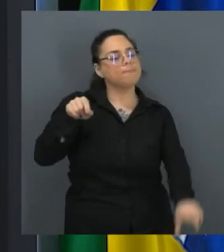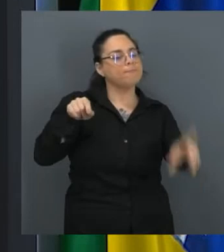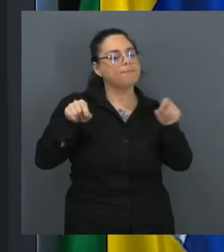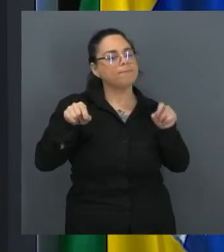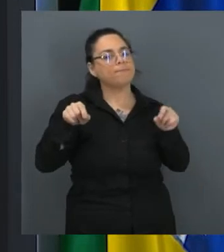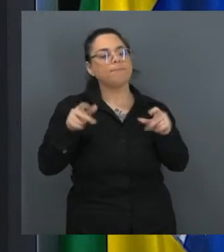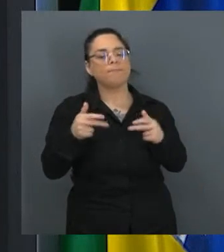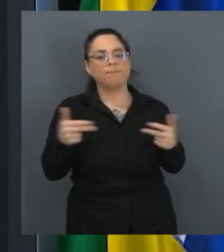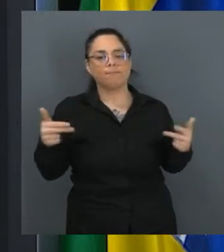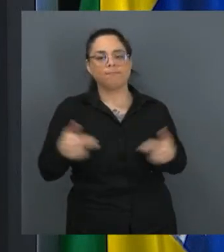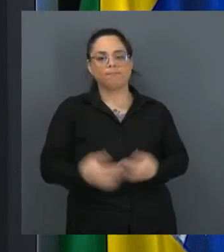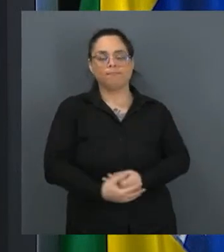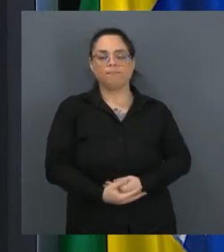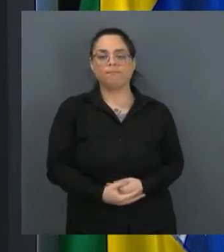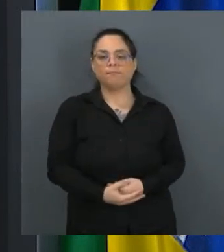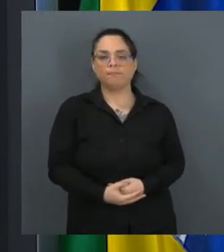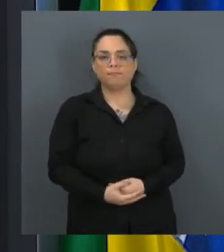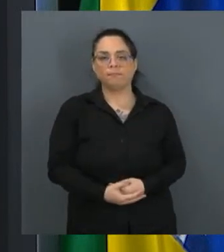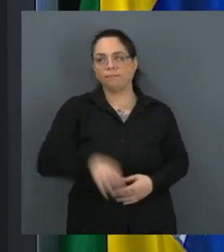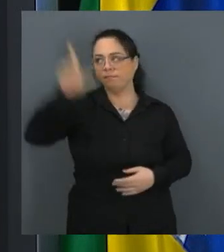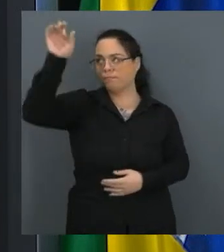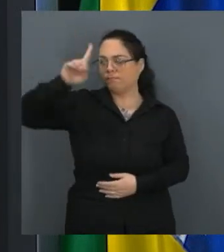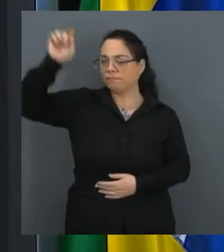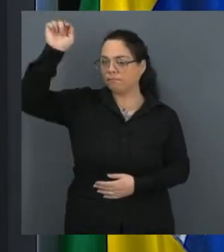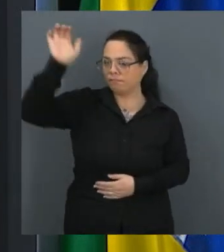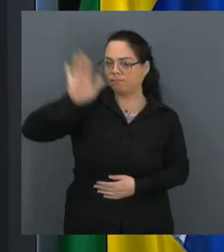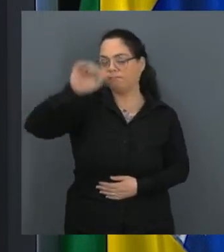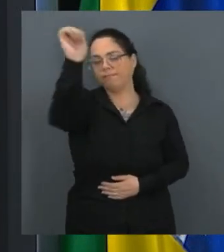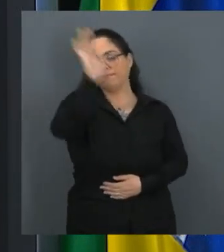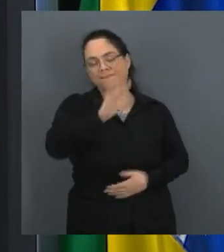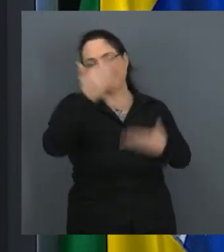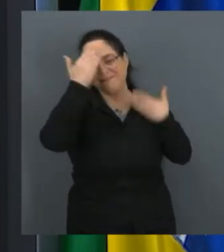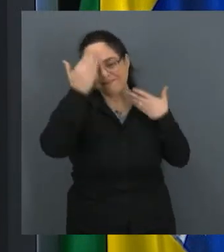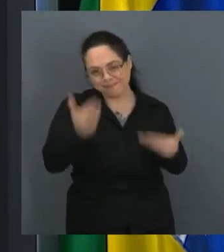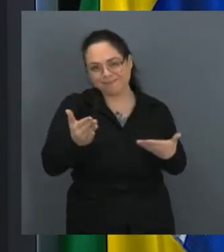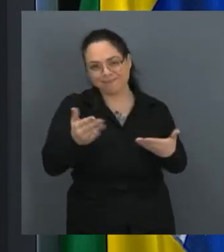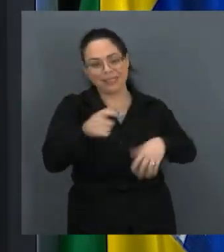uma da outra. Deus abençoe a nossa nação. Muito obrigado pela tolerância, senhor presidente.